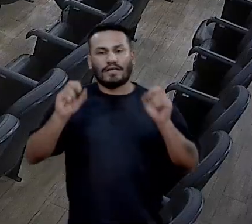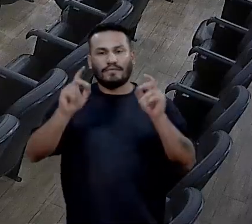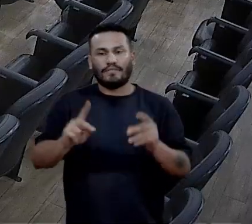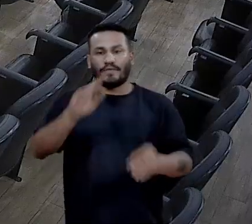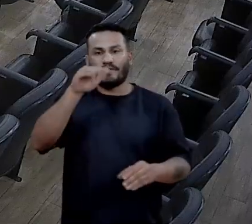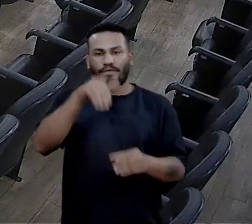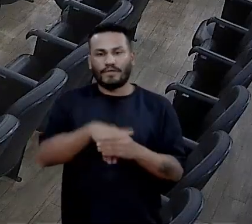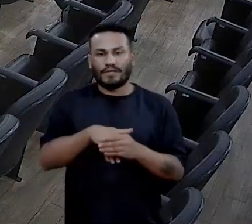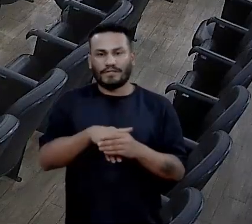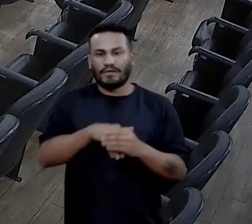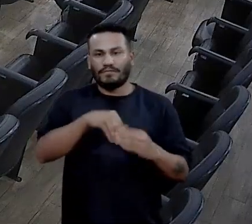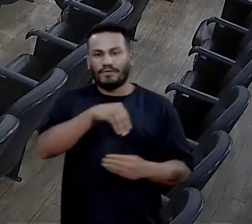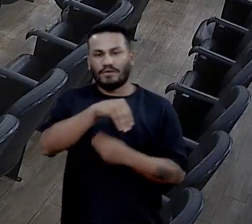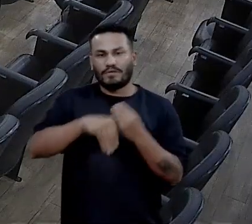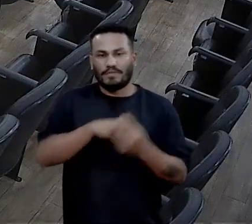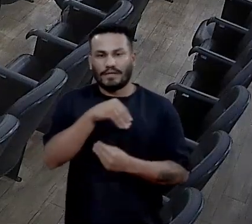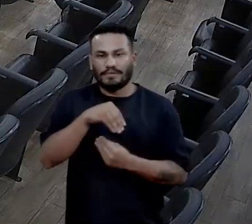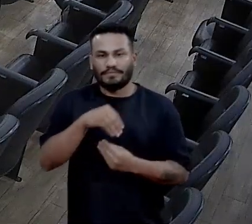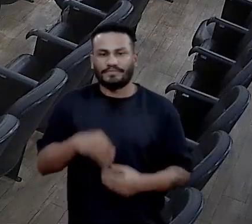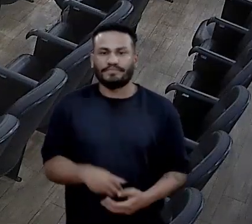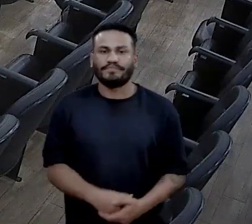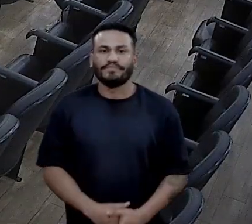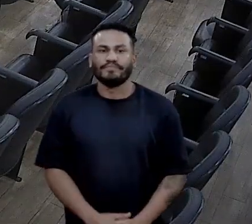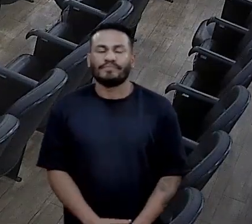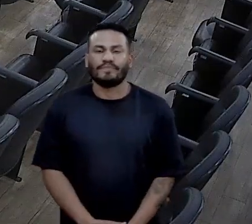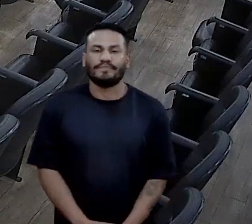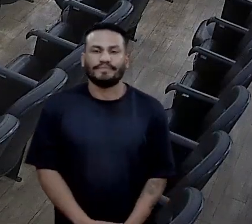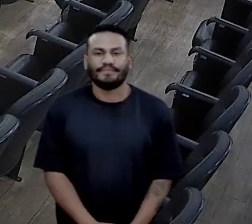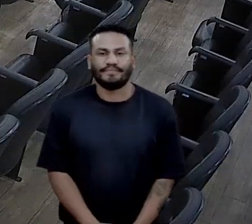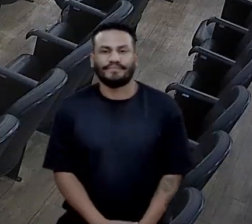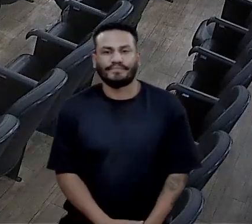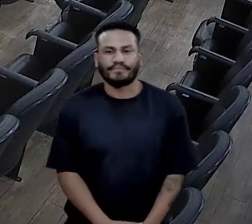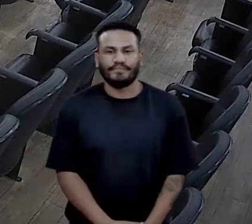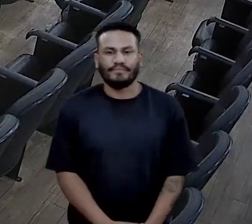Ok, em votação englobada.